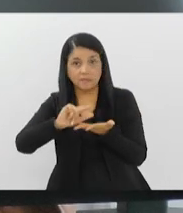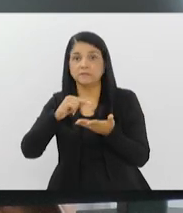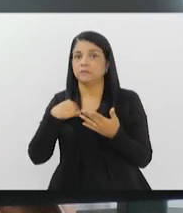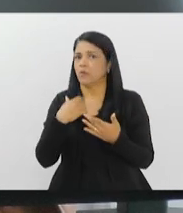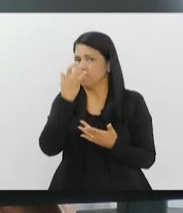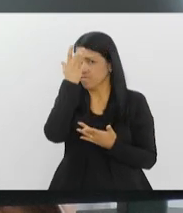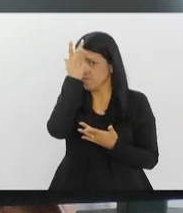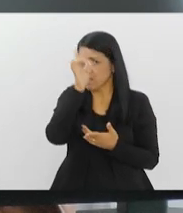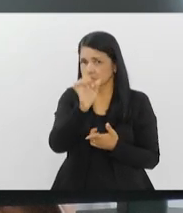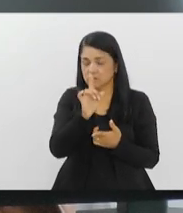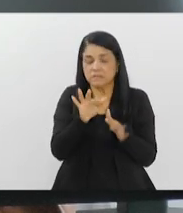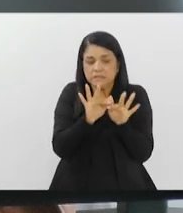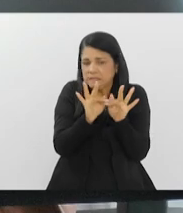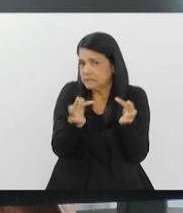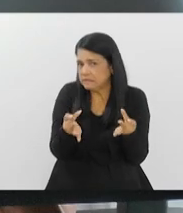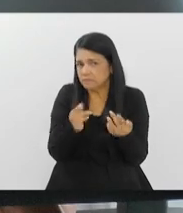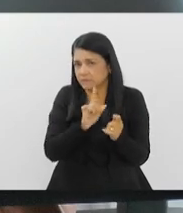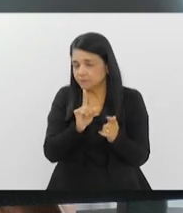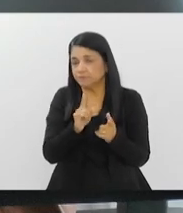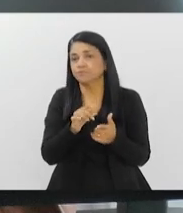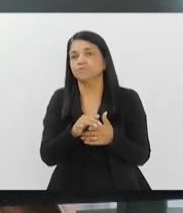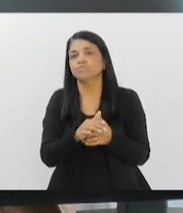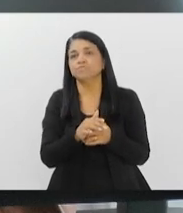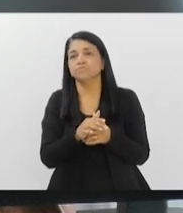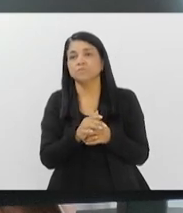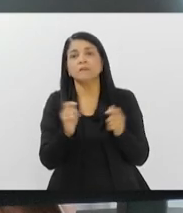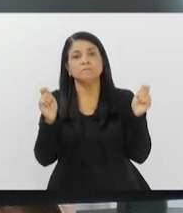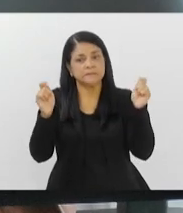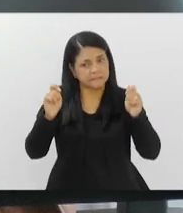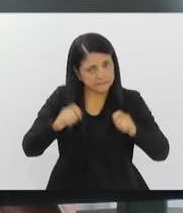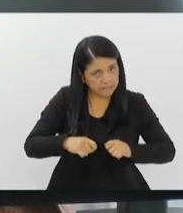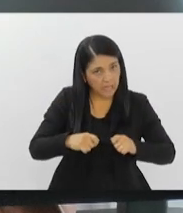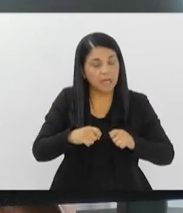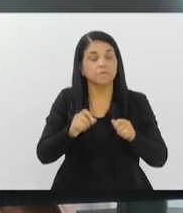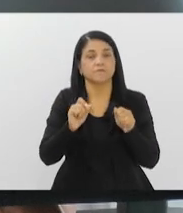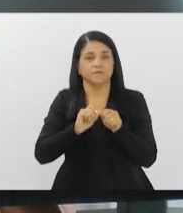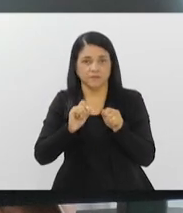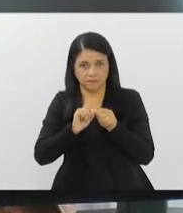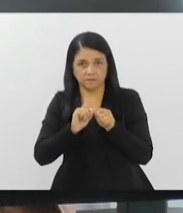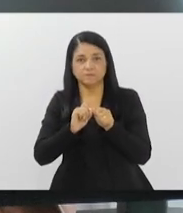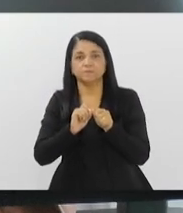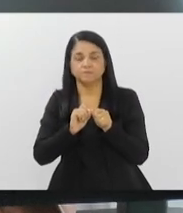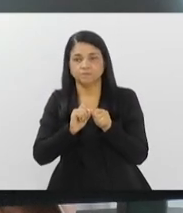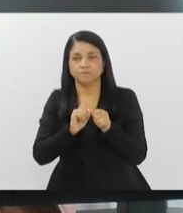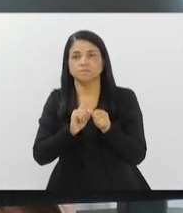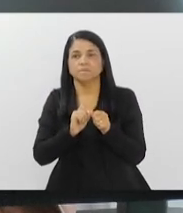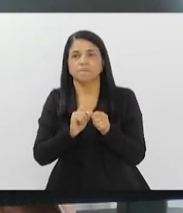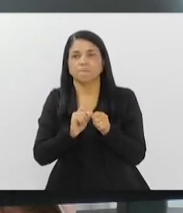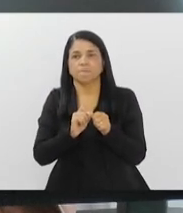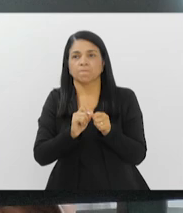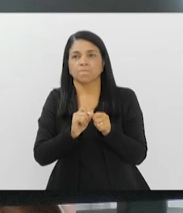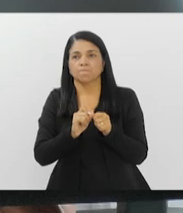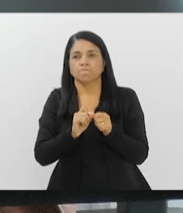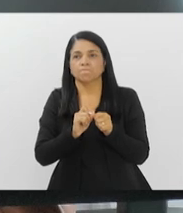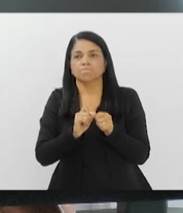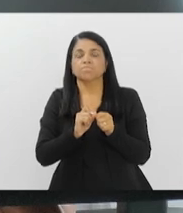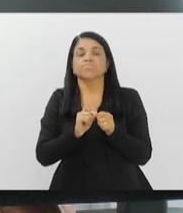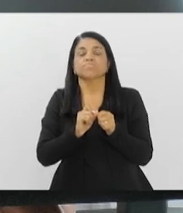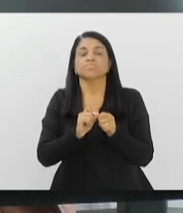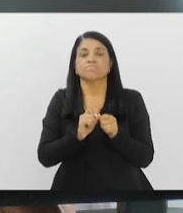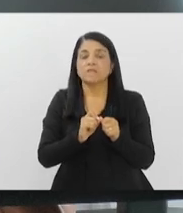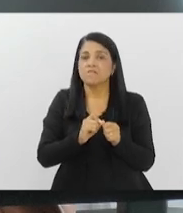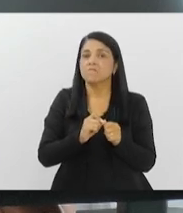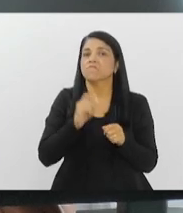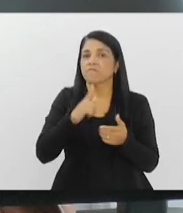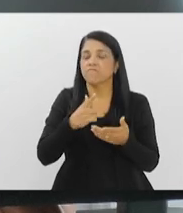coisa simples de se fazer, mas é factível, né? E assim, eu acho que vale